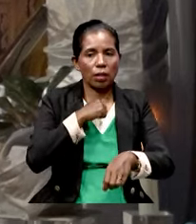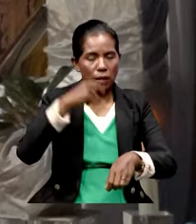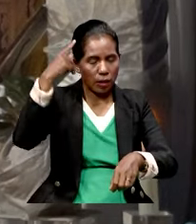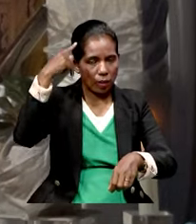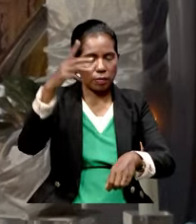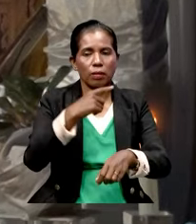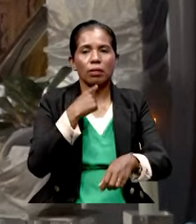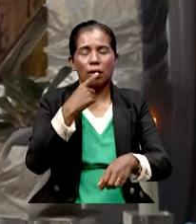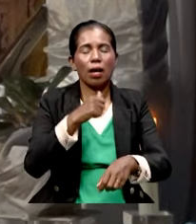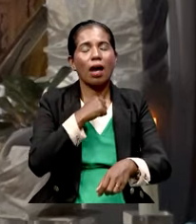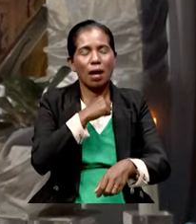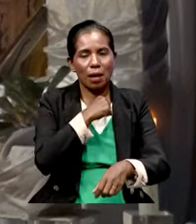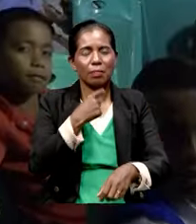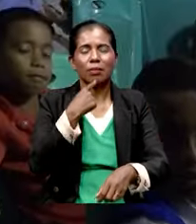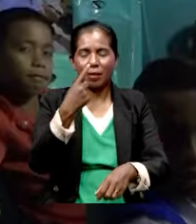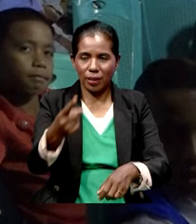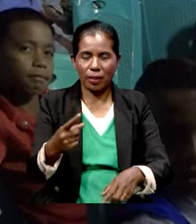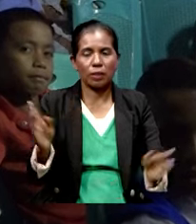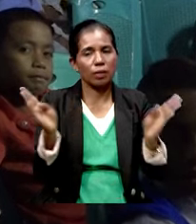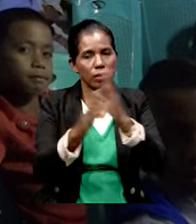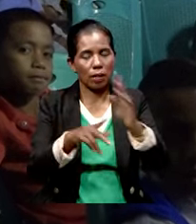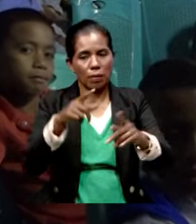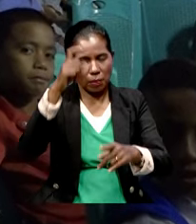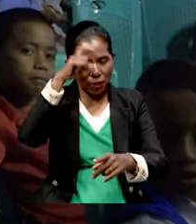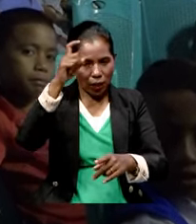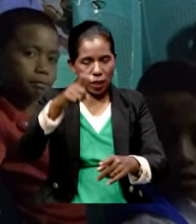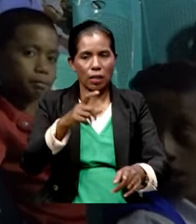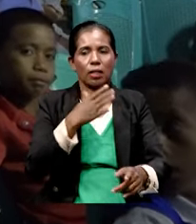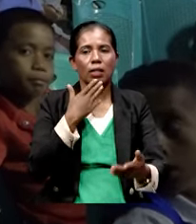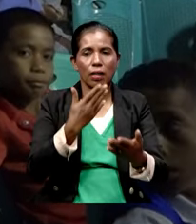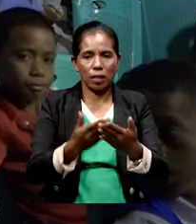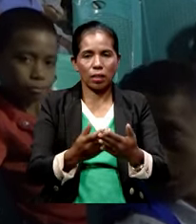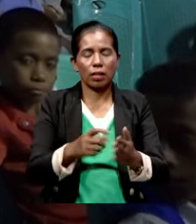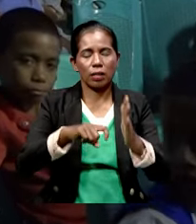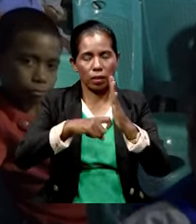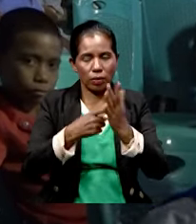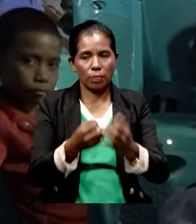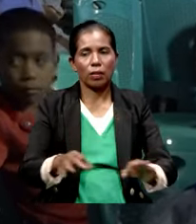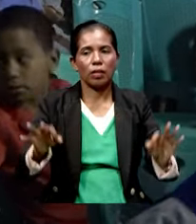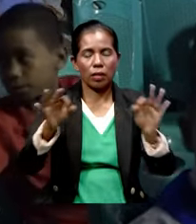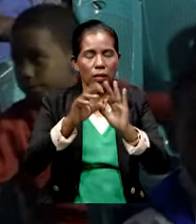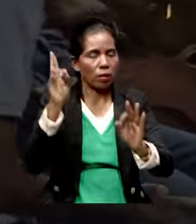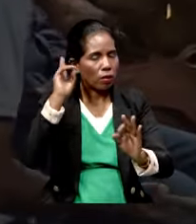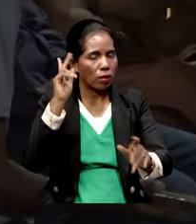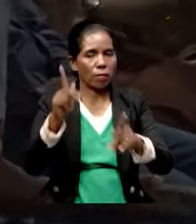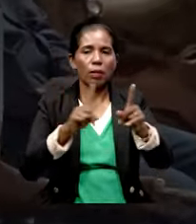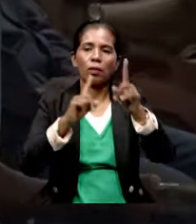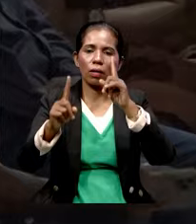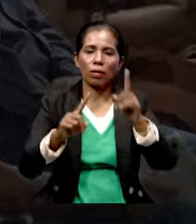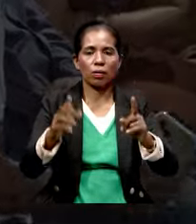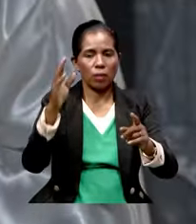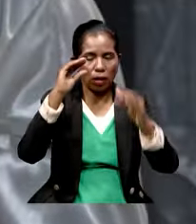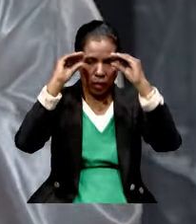Administrador explica basarani sira katek atu sai emane be matene ki asusirade ni asavi importante ma krona emane kolea no